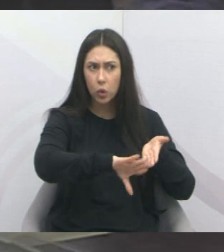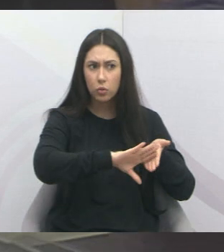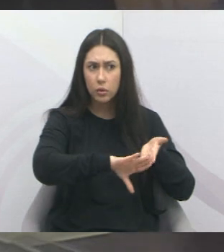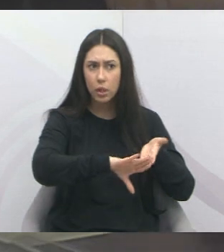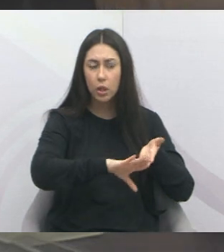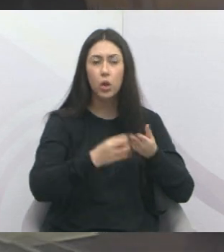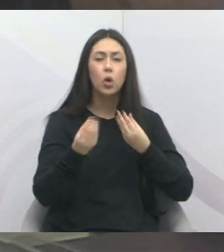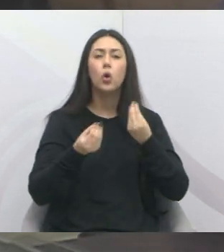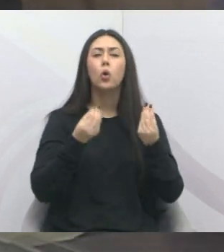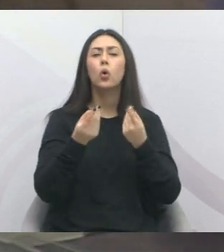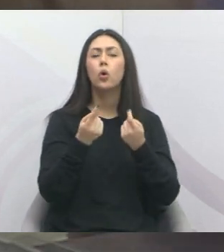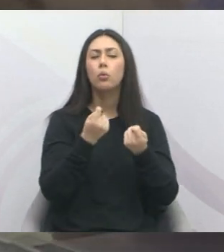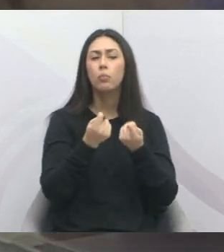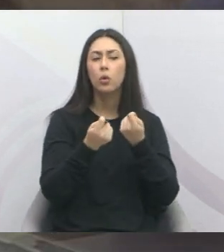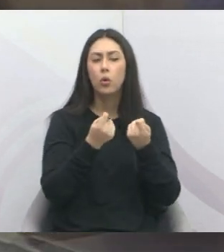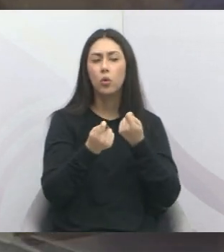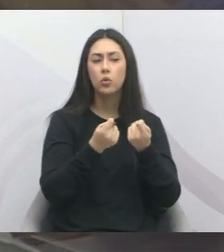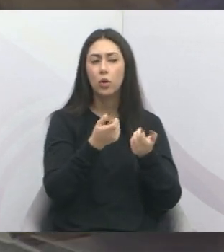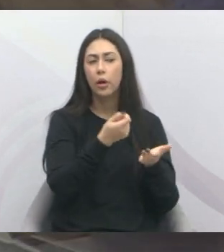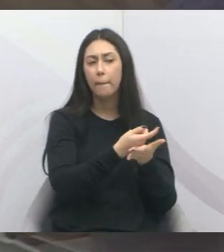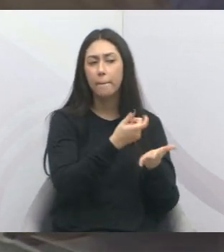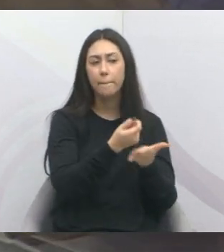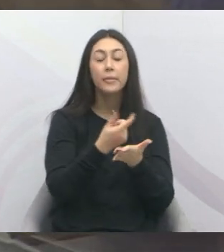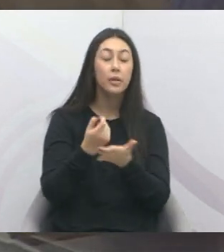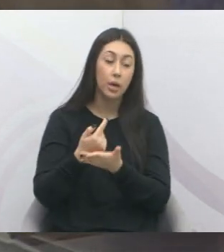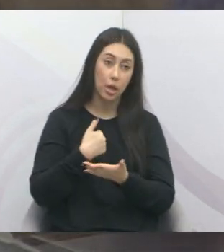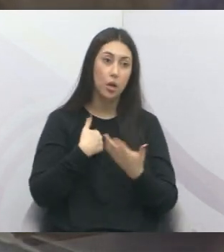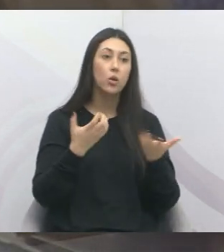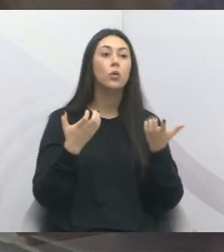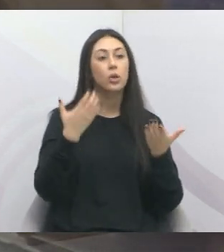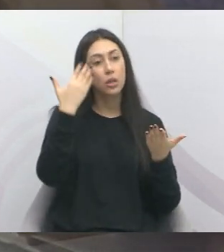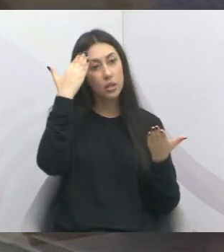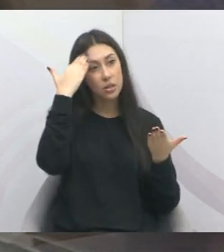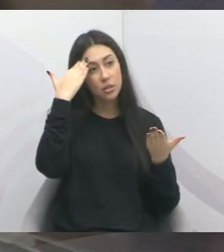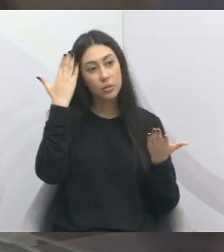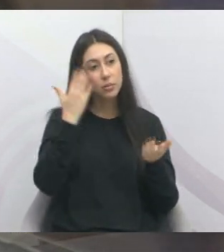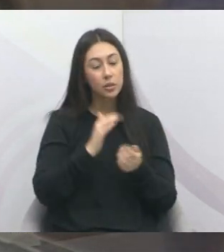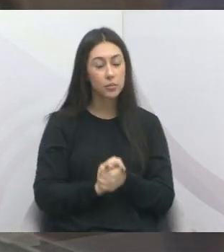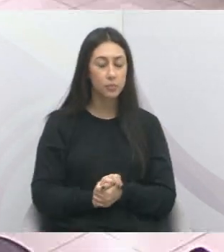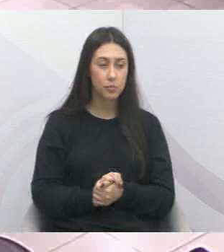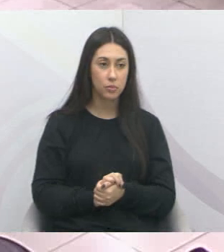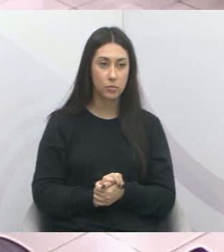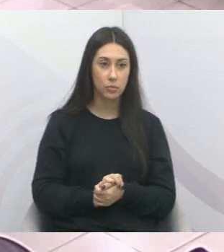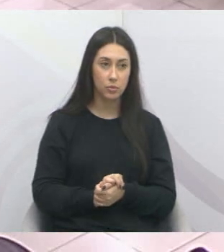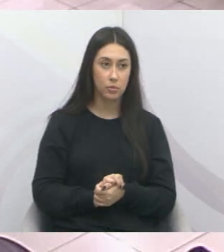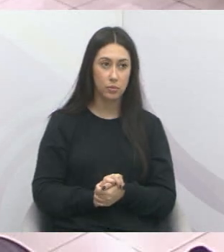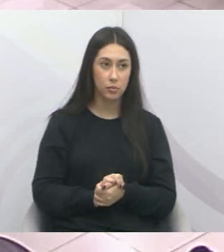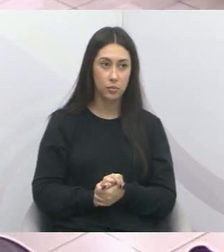Como é feito esse controle? Isso eu gostaria de... Responde.